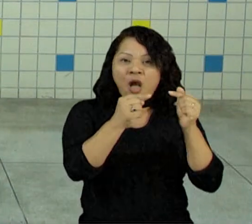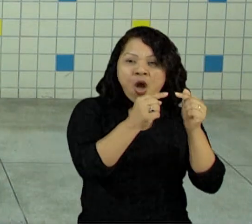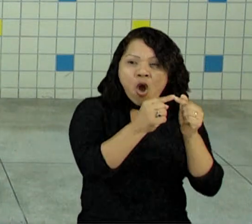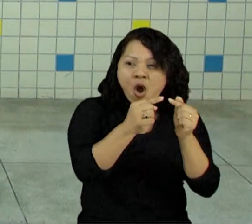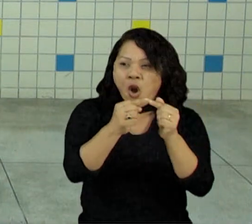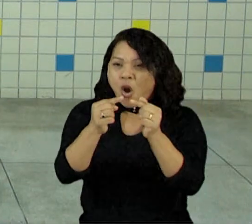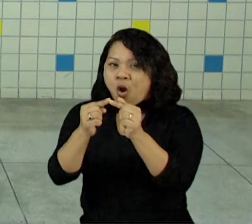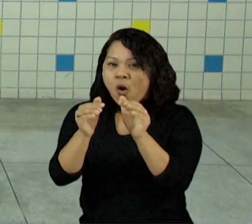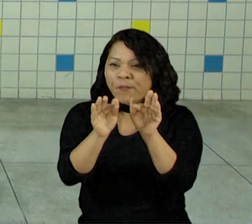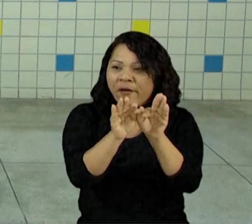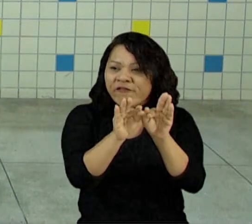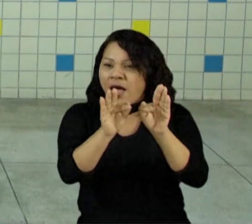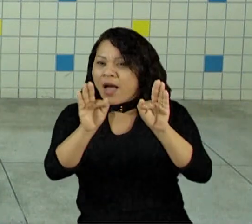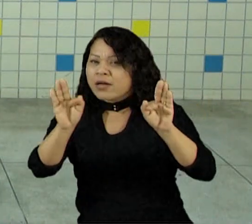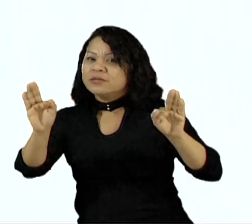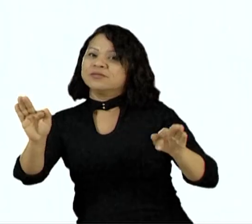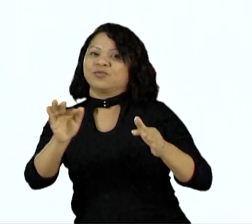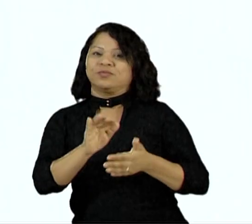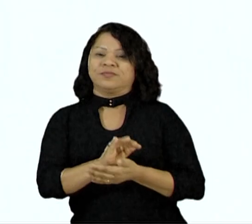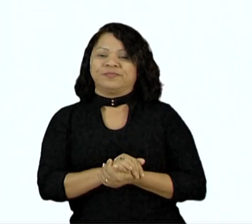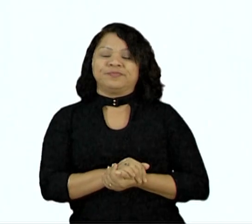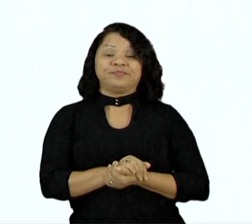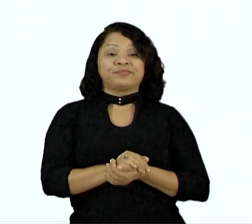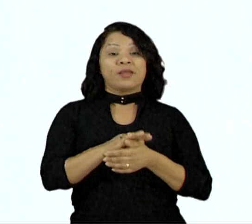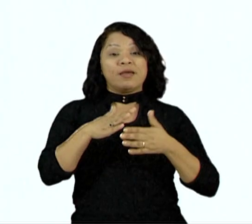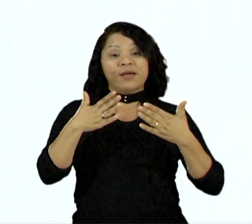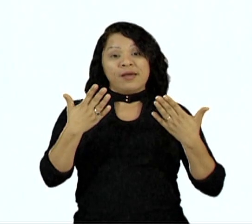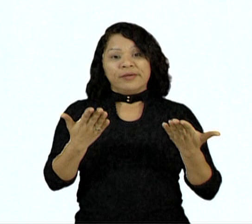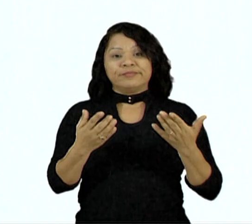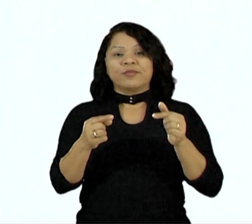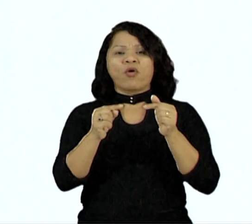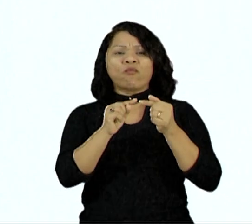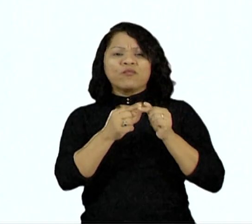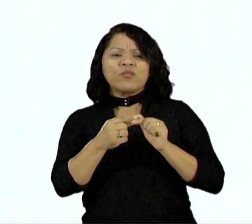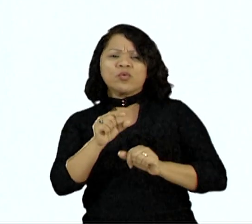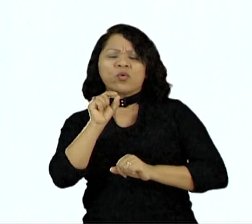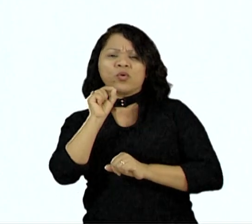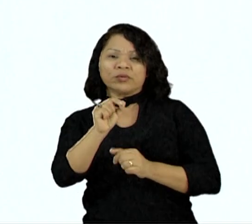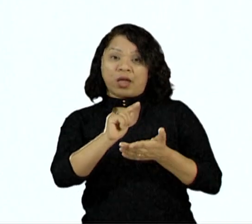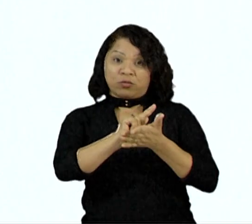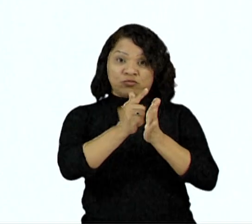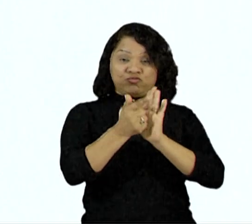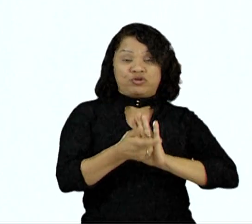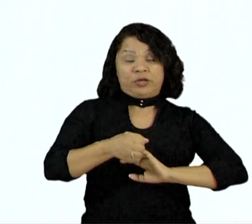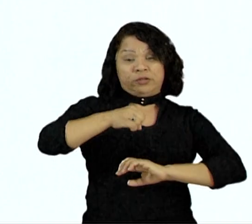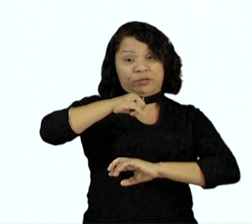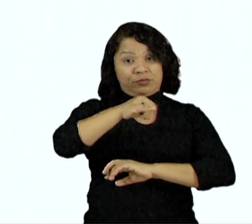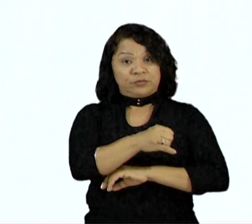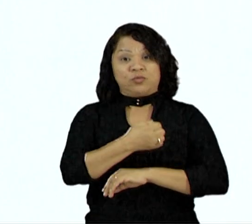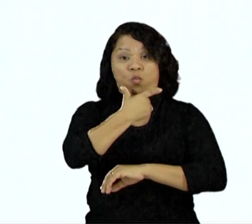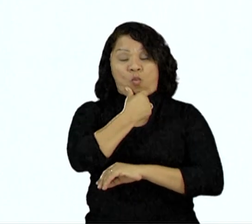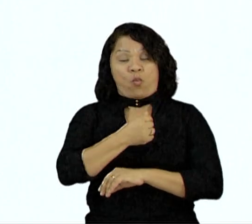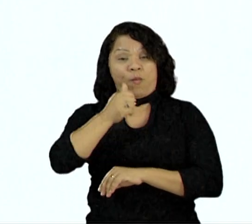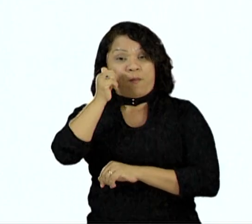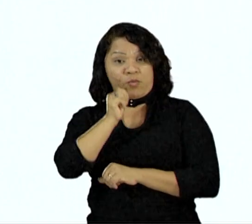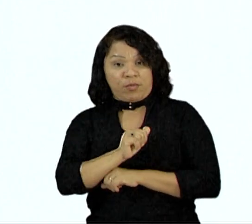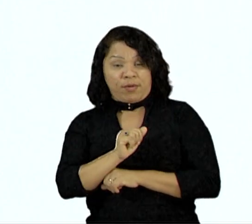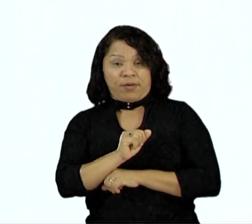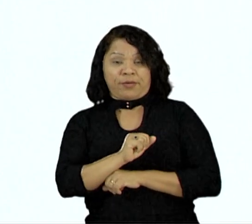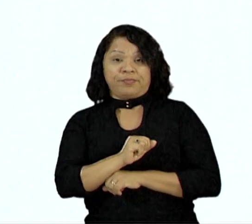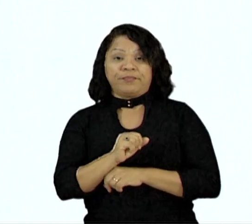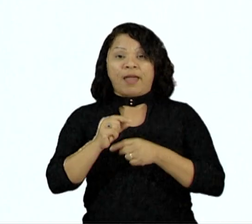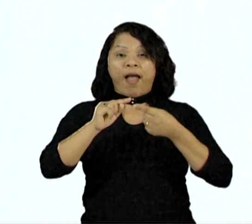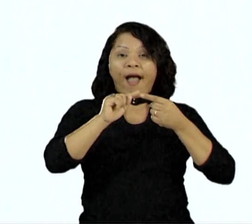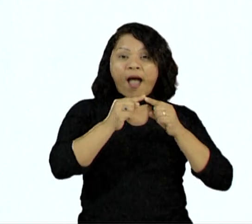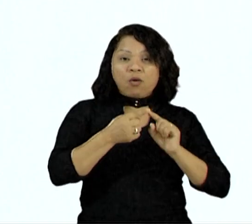vou concordar o quê, professora? O gênero, que indica se é masculino ou feminino, a